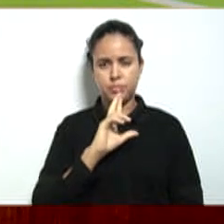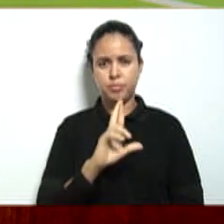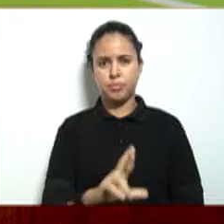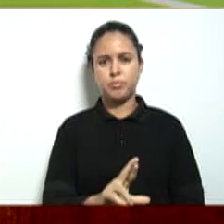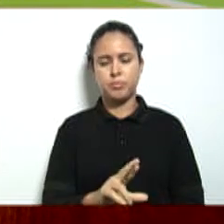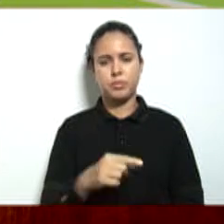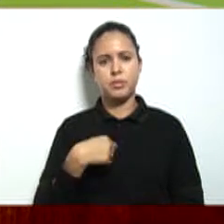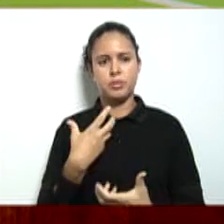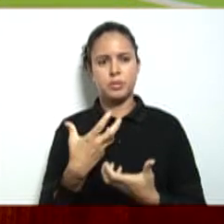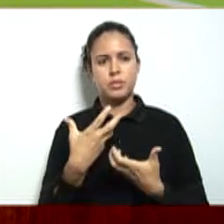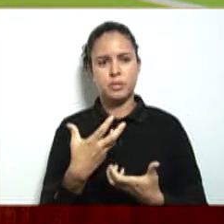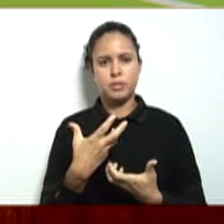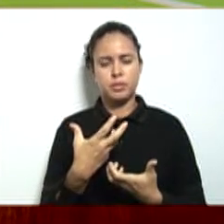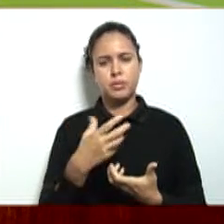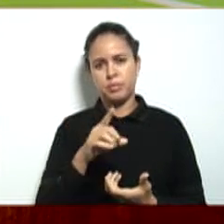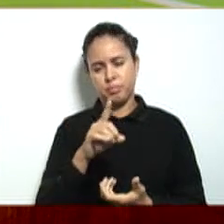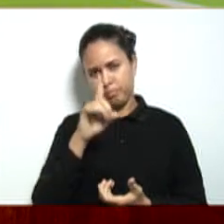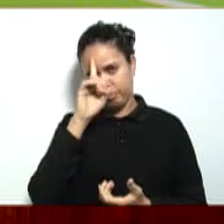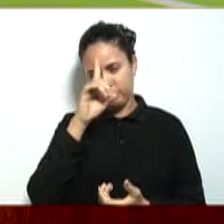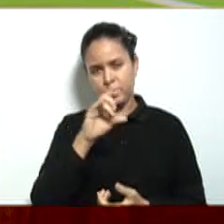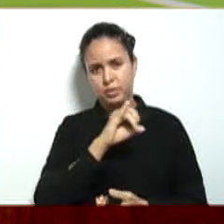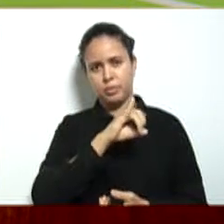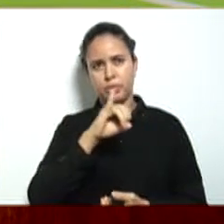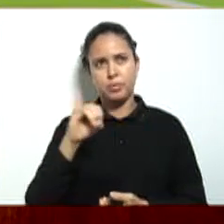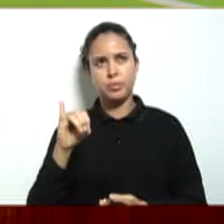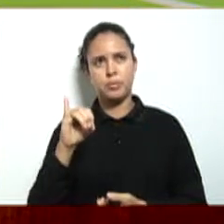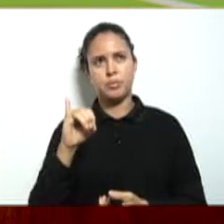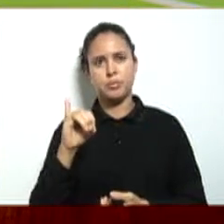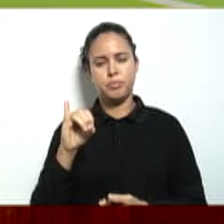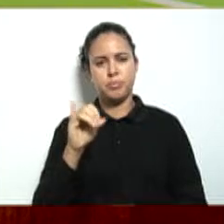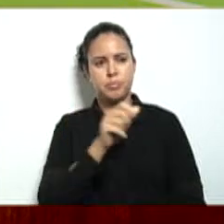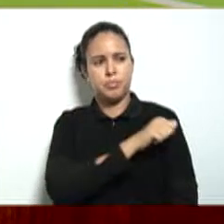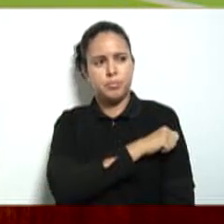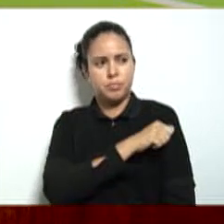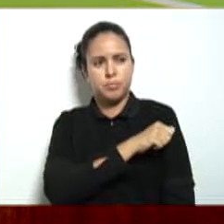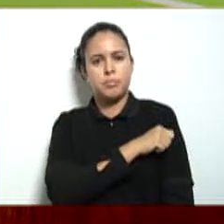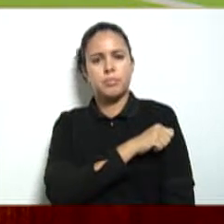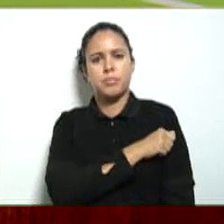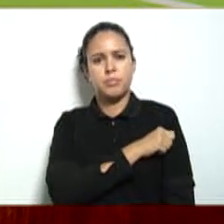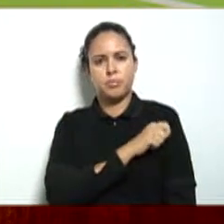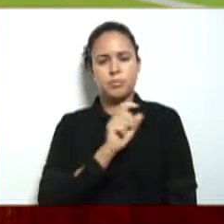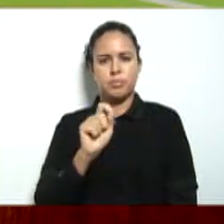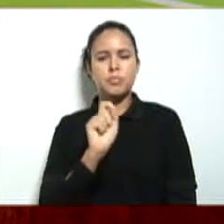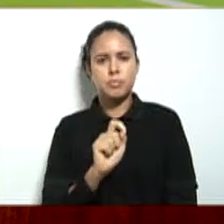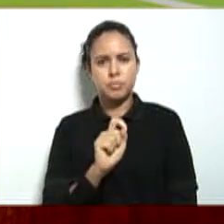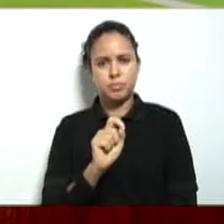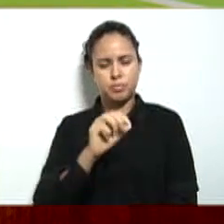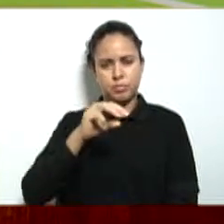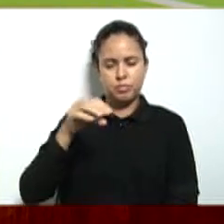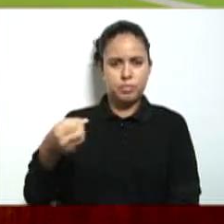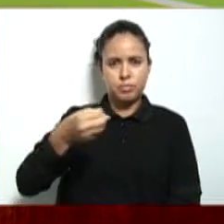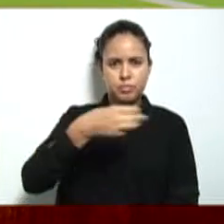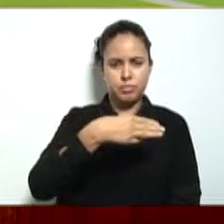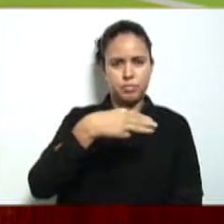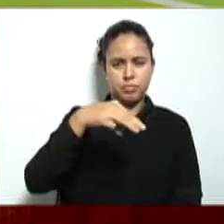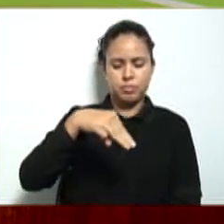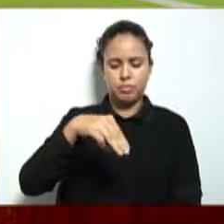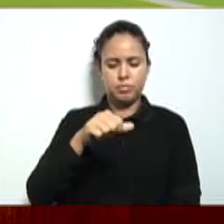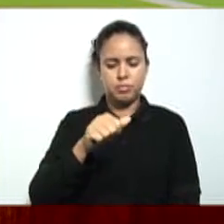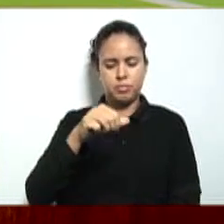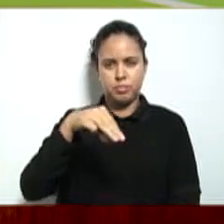eu gostaria de mandar um alô para o pessoal da Escola Casimiro de Abreu, estão conosco, Nova Mamoré, pessoal da Escola Dom João,